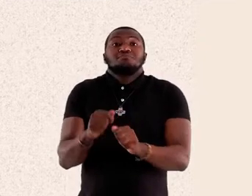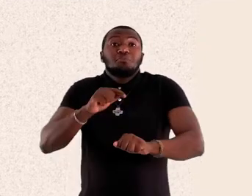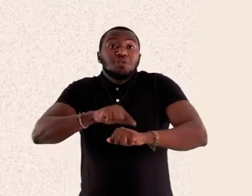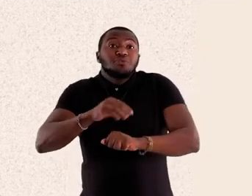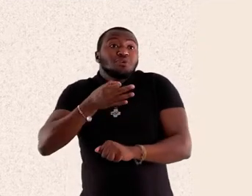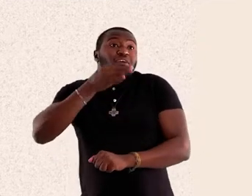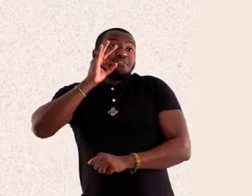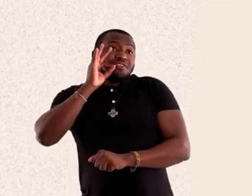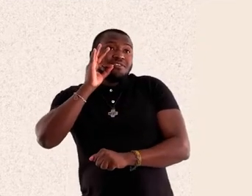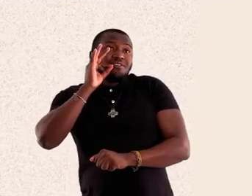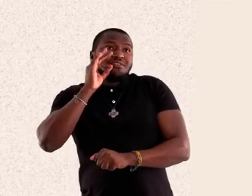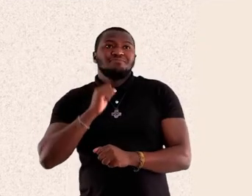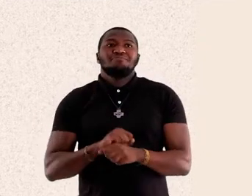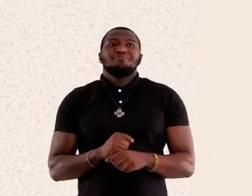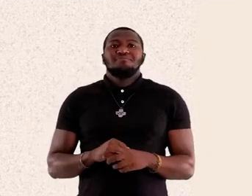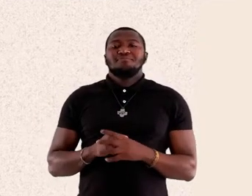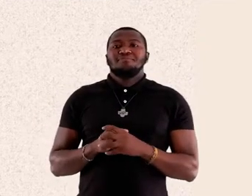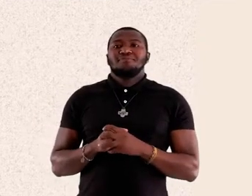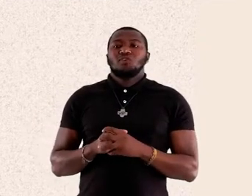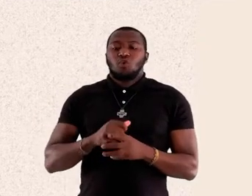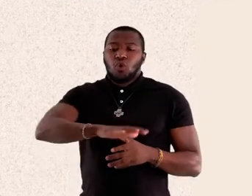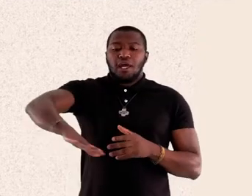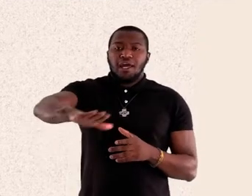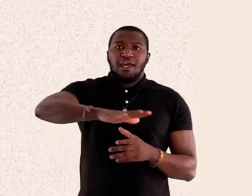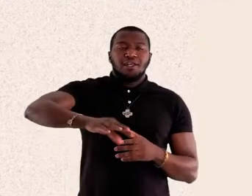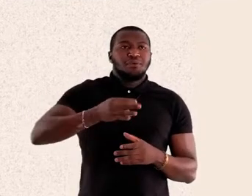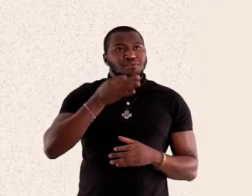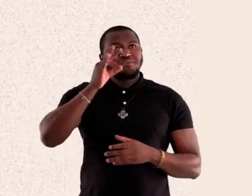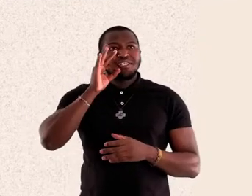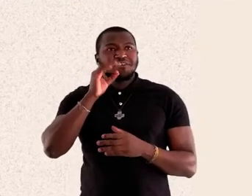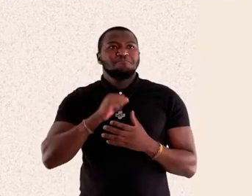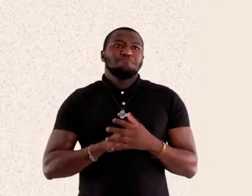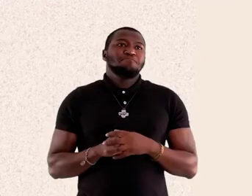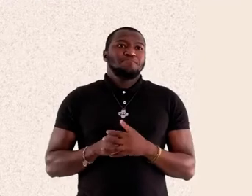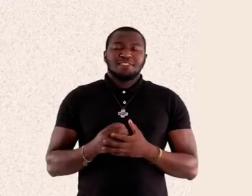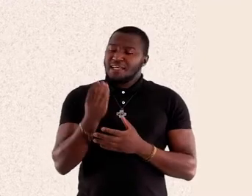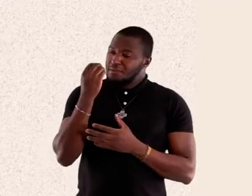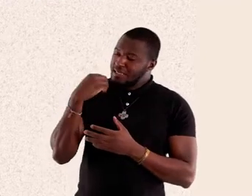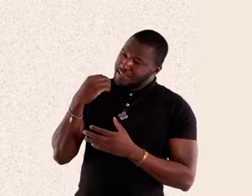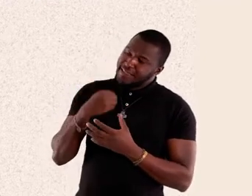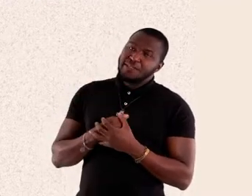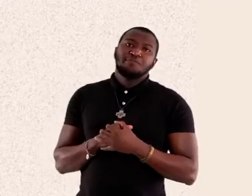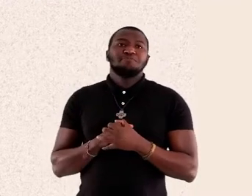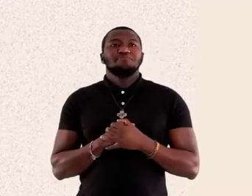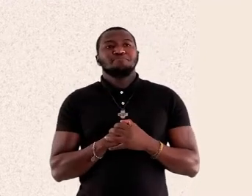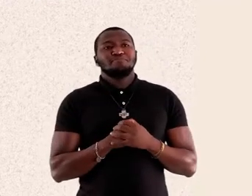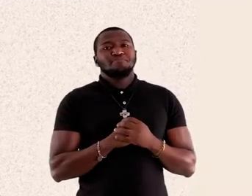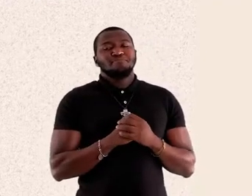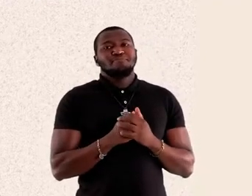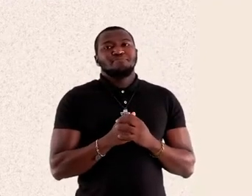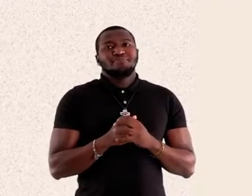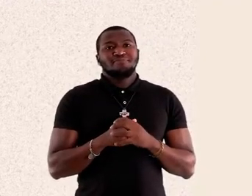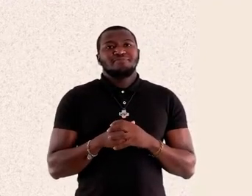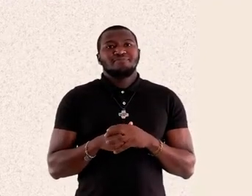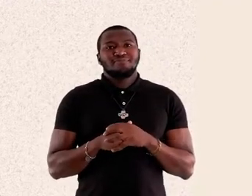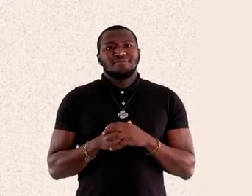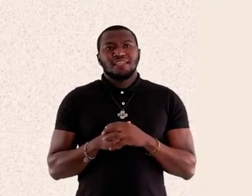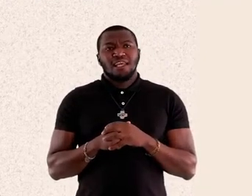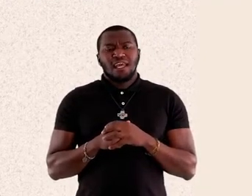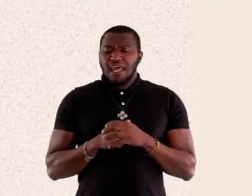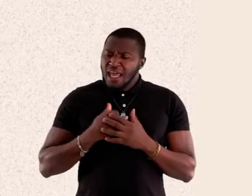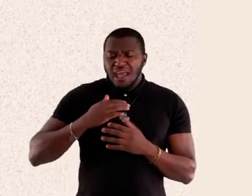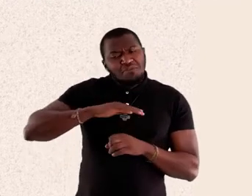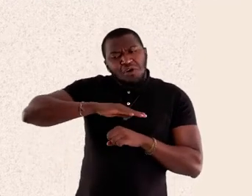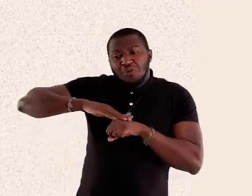a Copa é encontrar na Copa o inglês fala le Liro Chef aquela